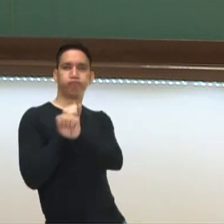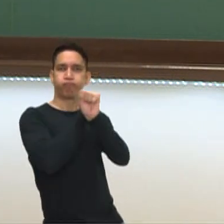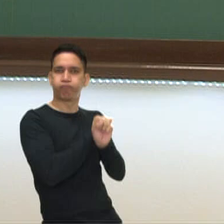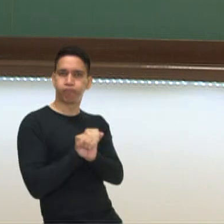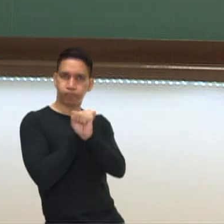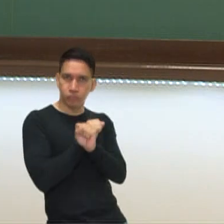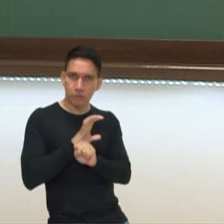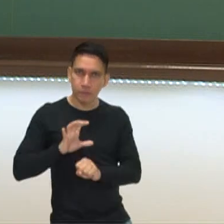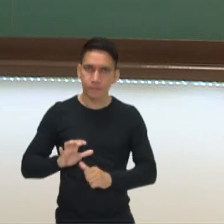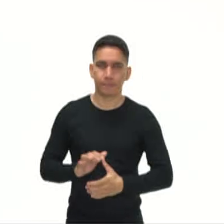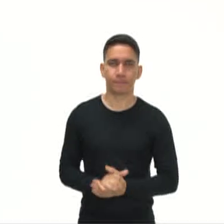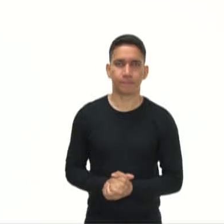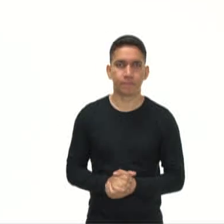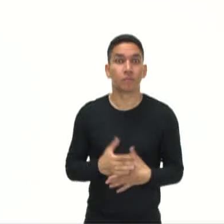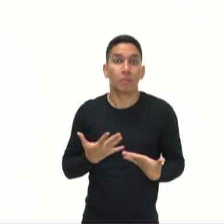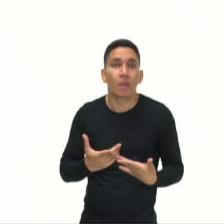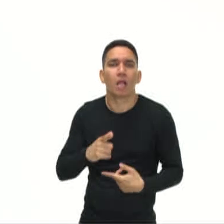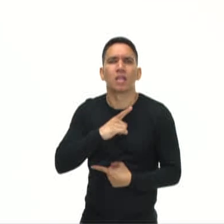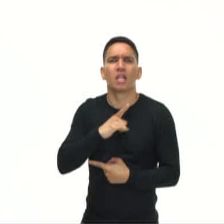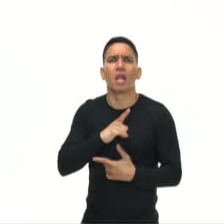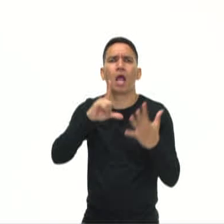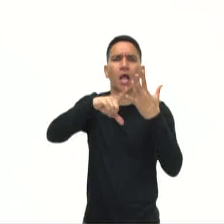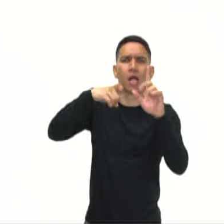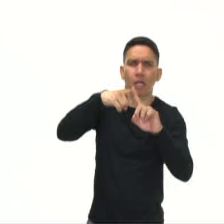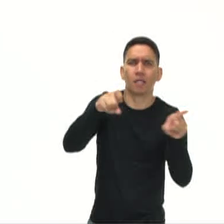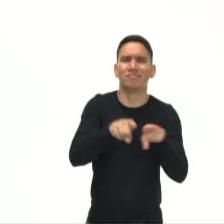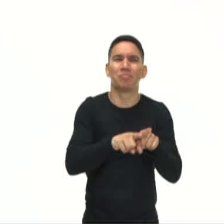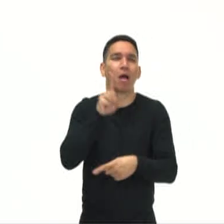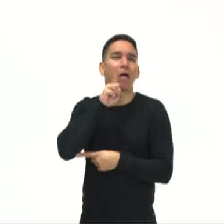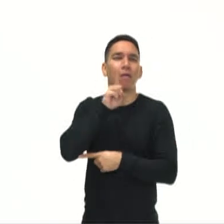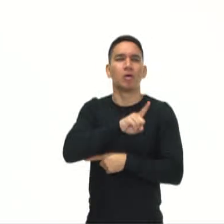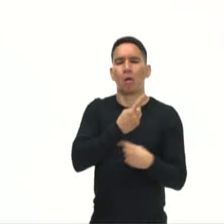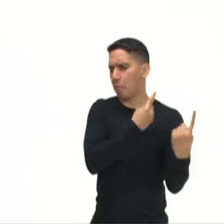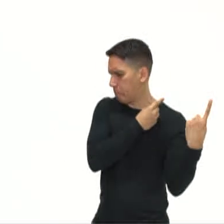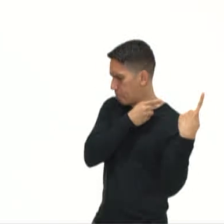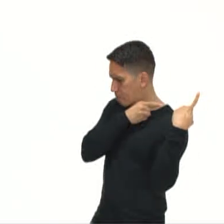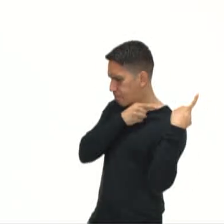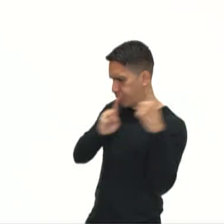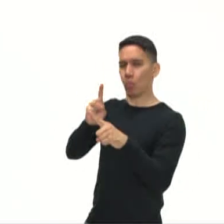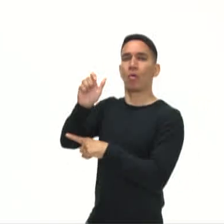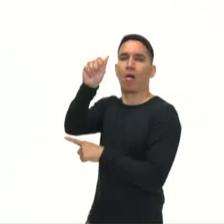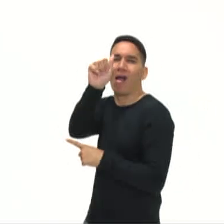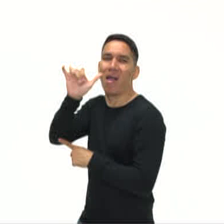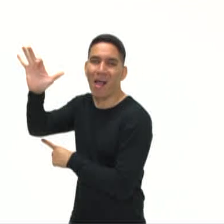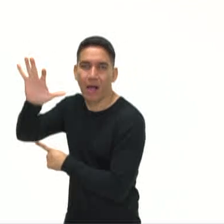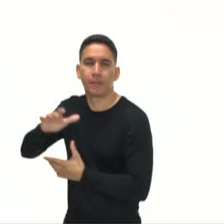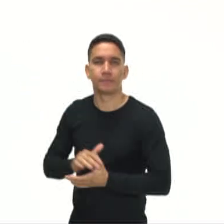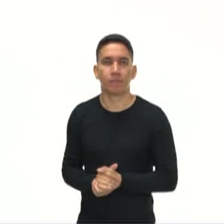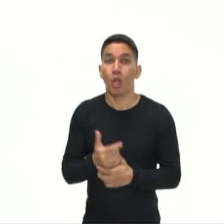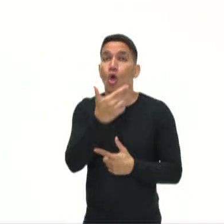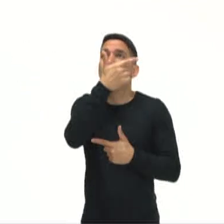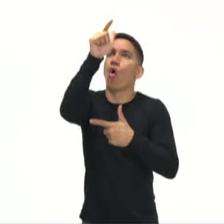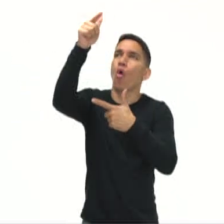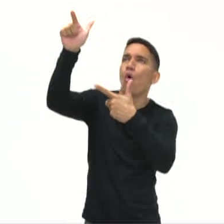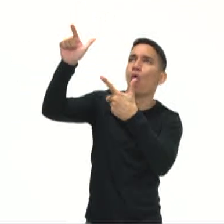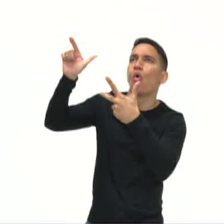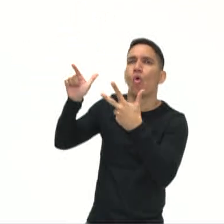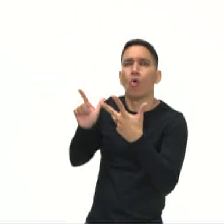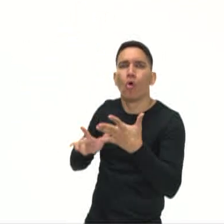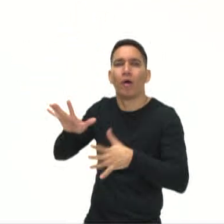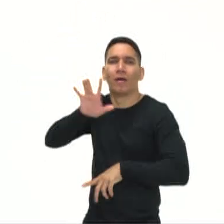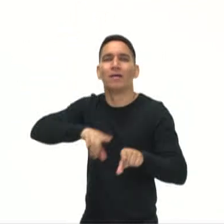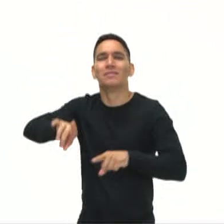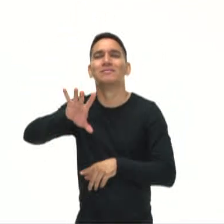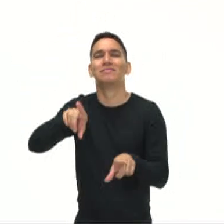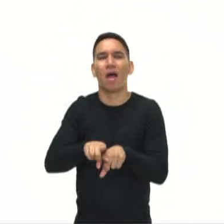ser defensiva. Tropas inglesas e americanas partiram para a contra-ofensiva na Ásia. Outra parte do exército